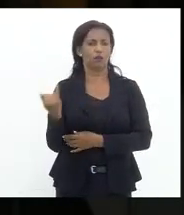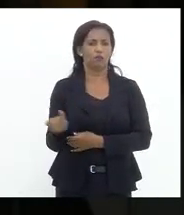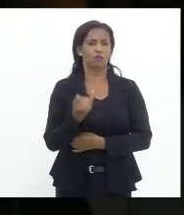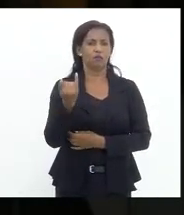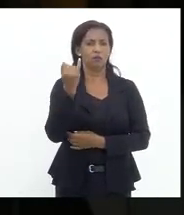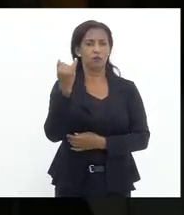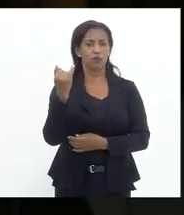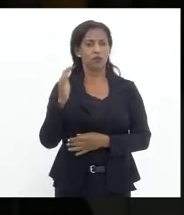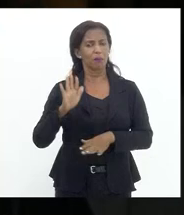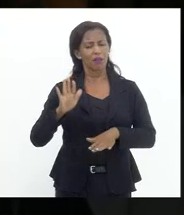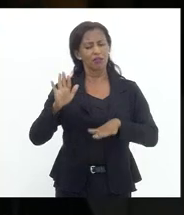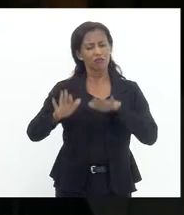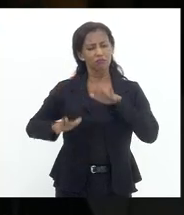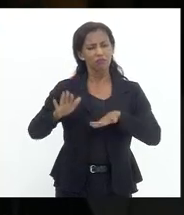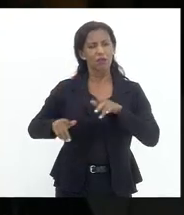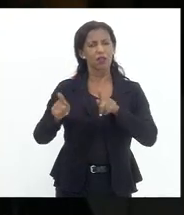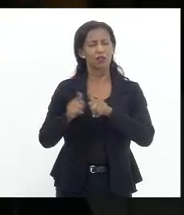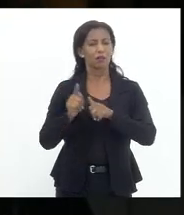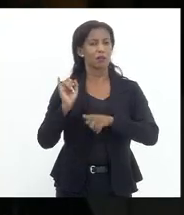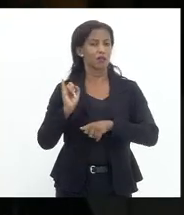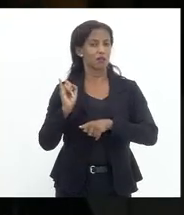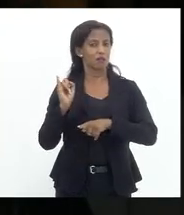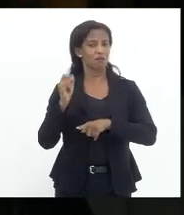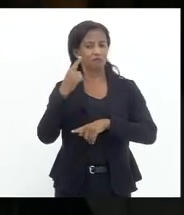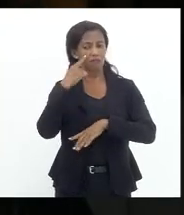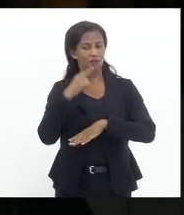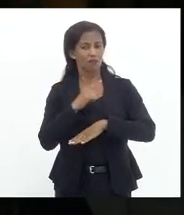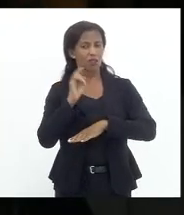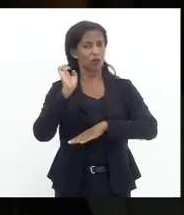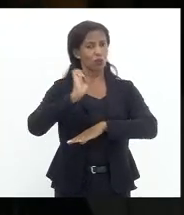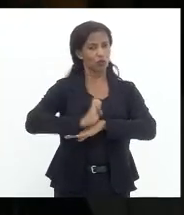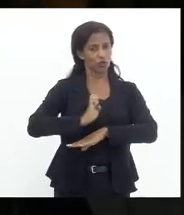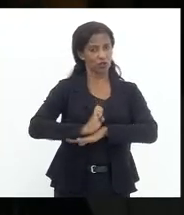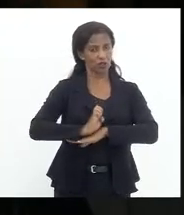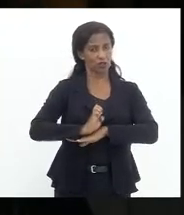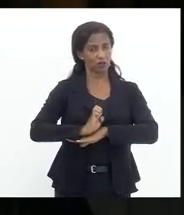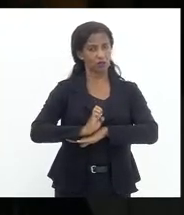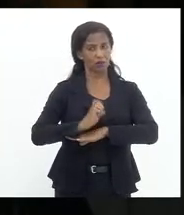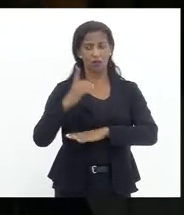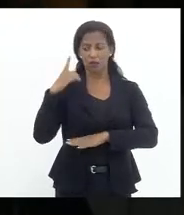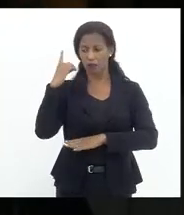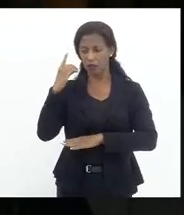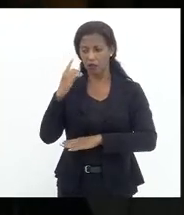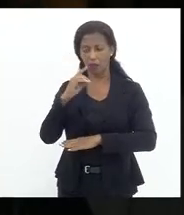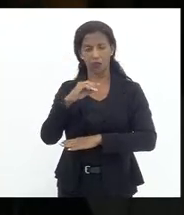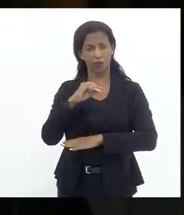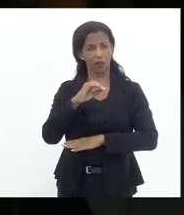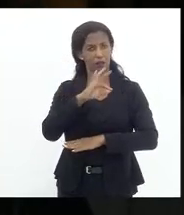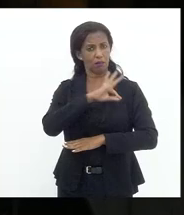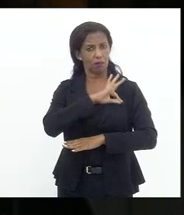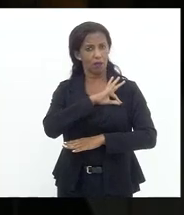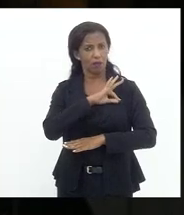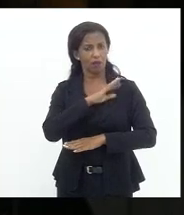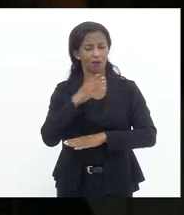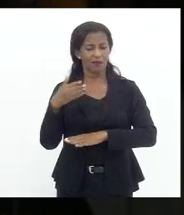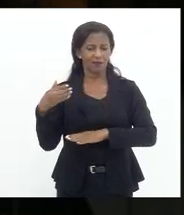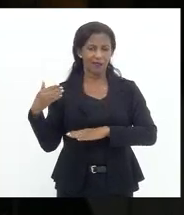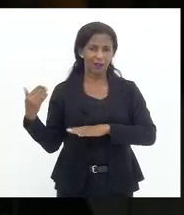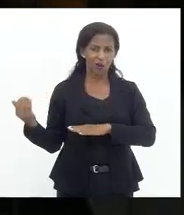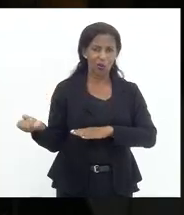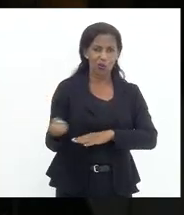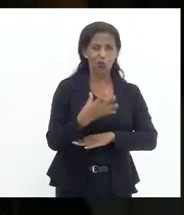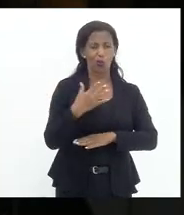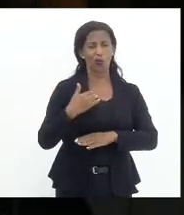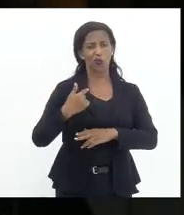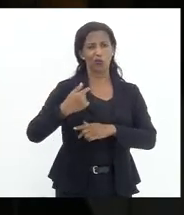é, se a gente considerar que o Estado, deputada Marta, está entrando em um novo ciclo de recuperação fiscal,